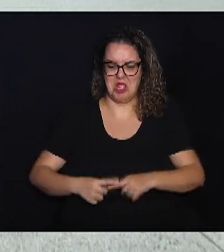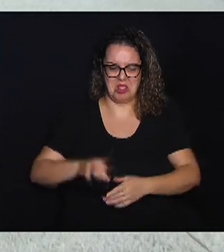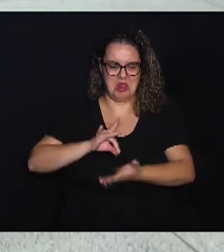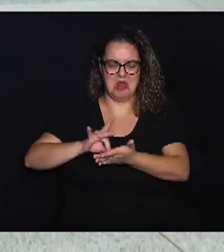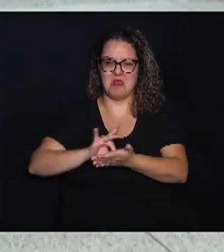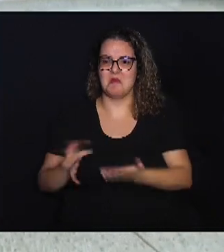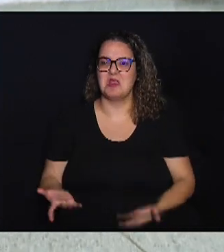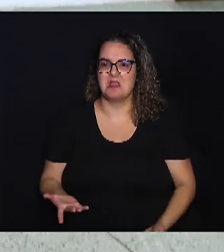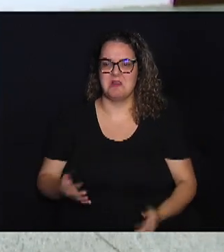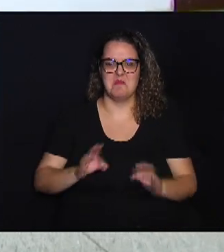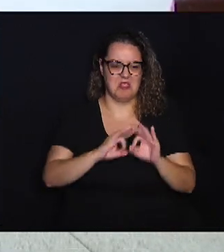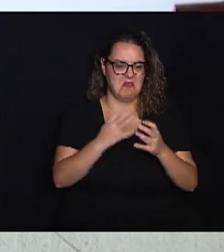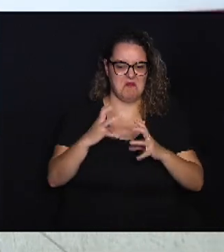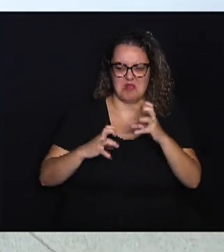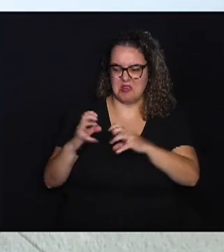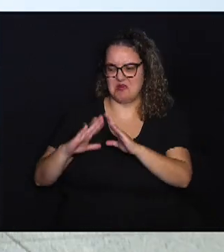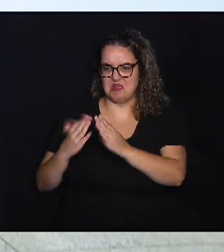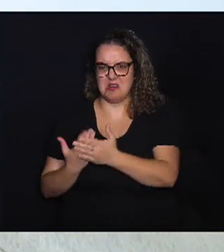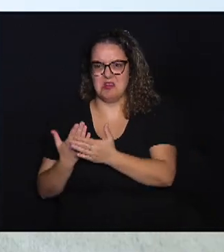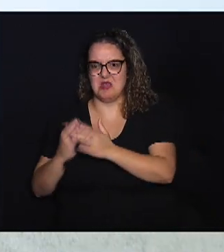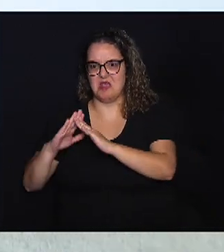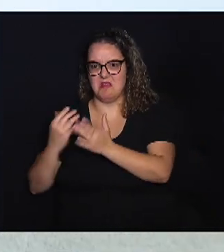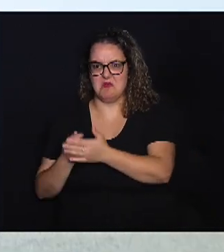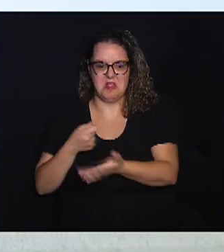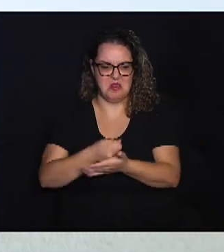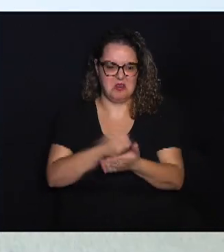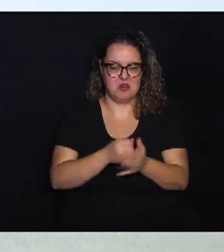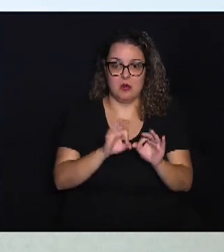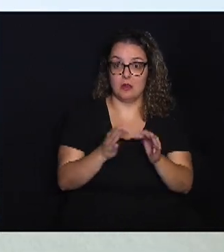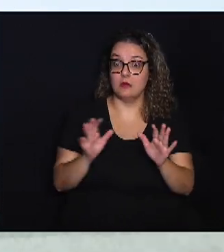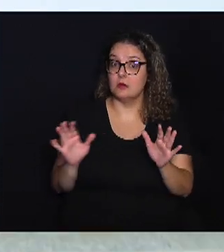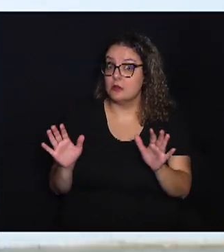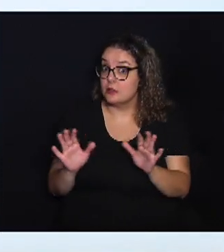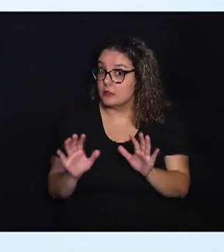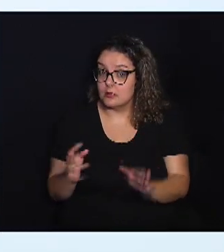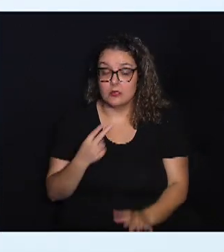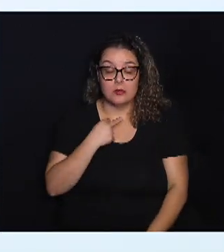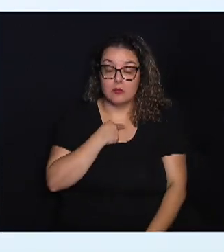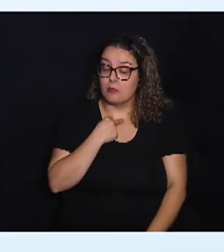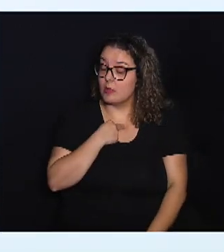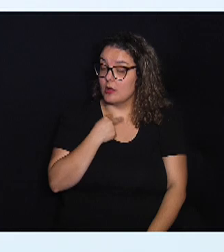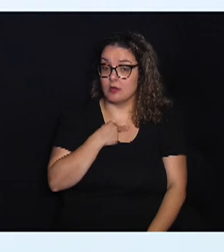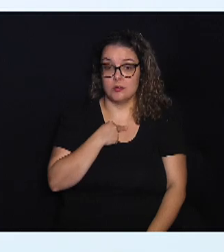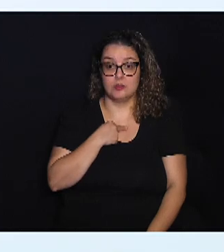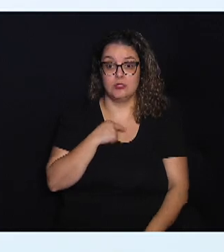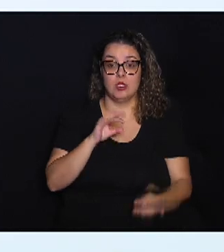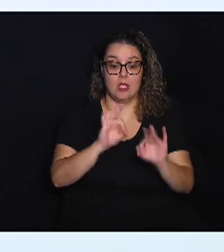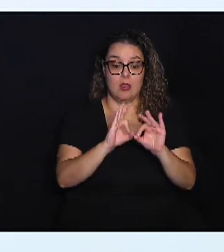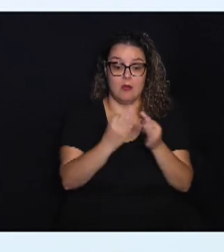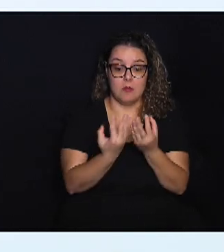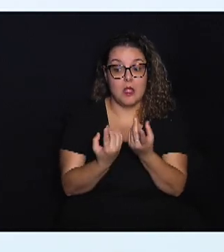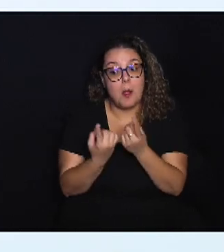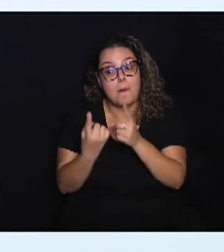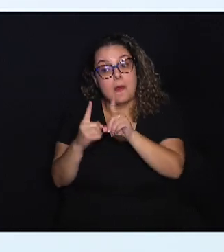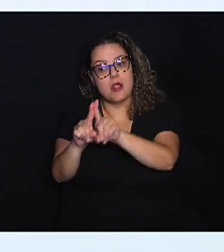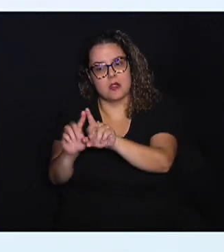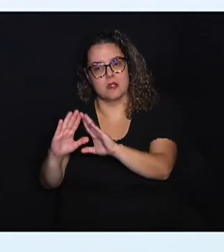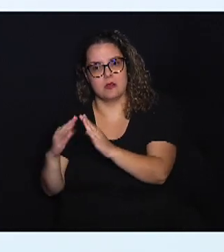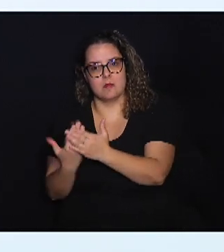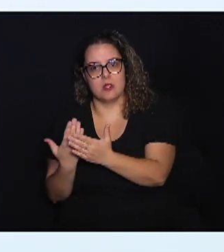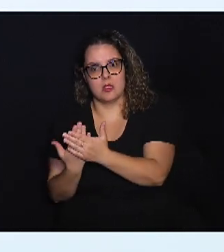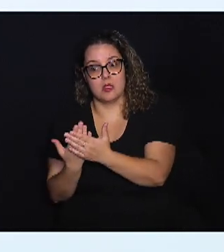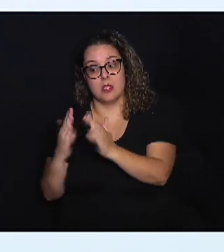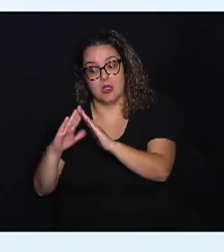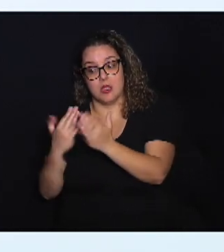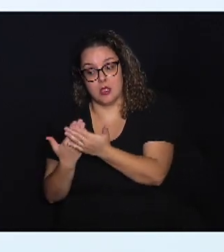família briga com a escola cobra da família. Isso não pode existir. A família tem que ser parceira da escola, como a escola tem que ser